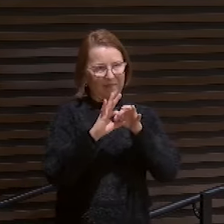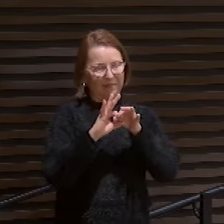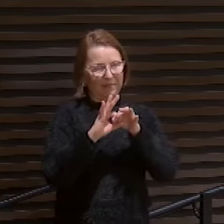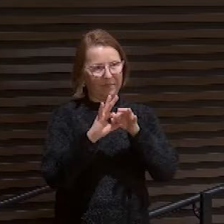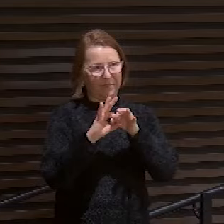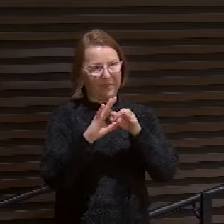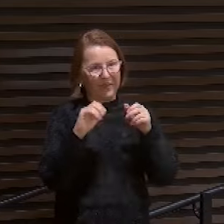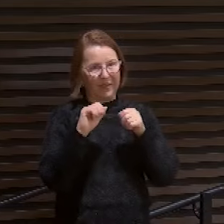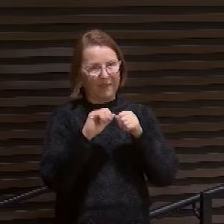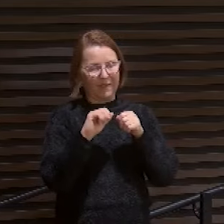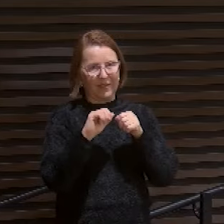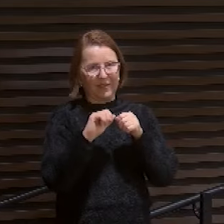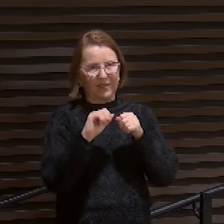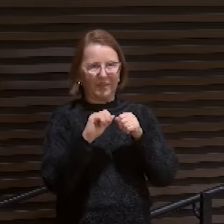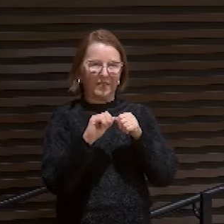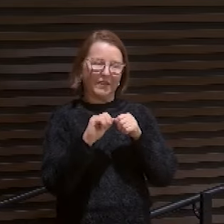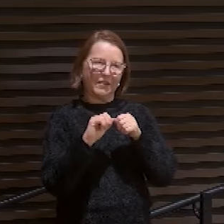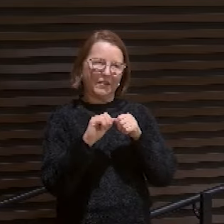feita